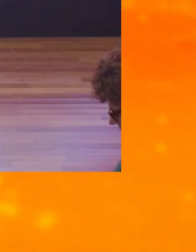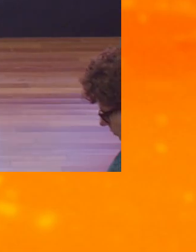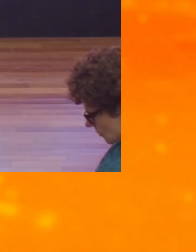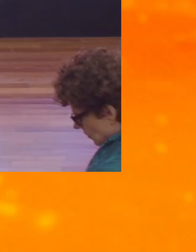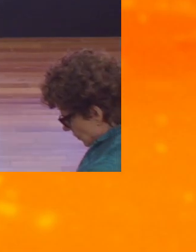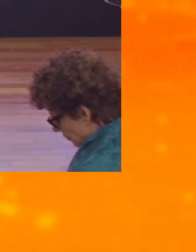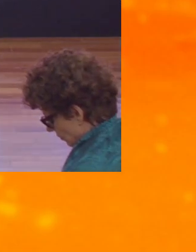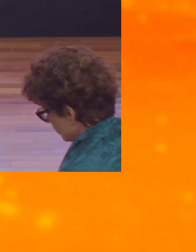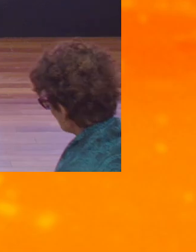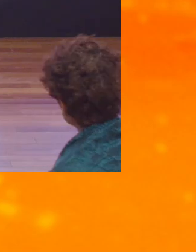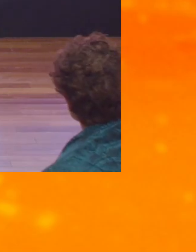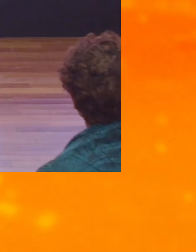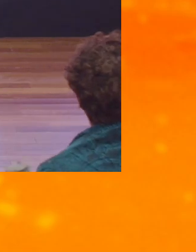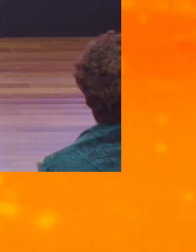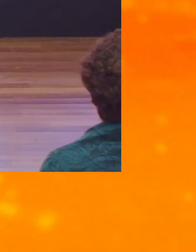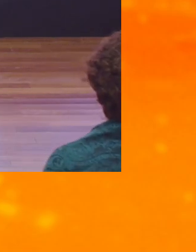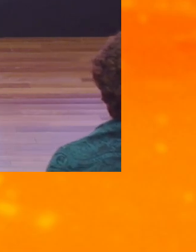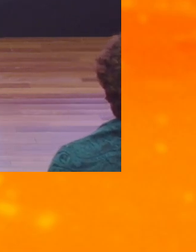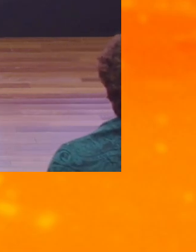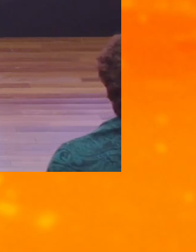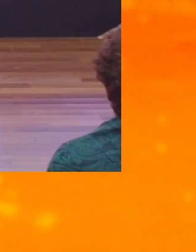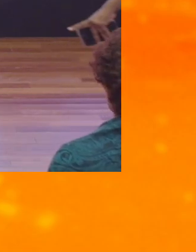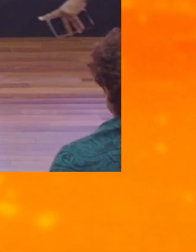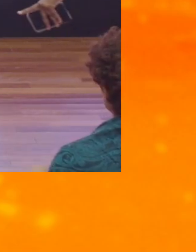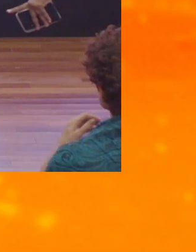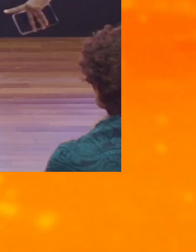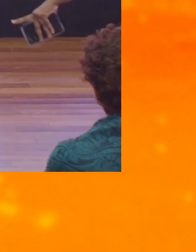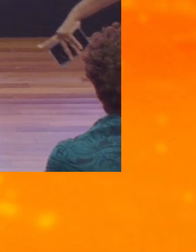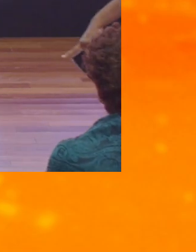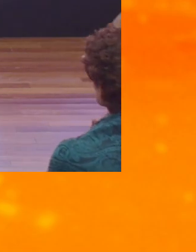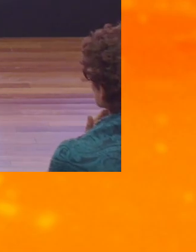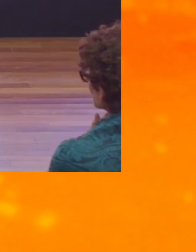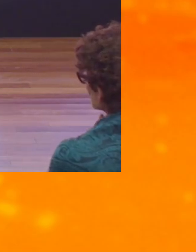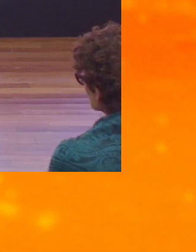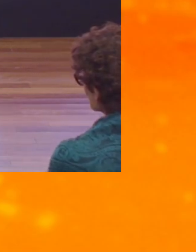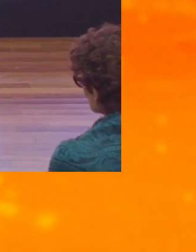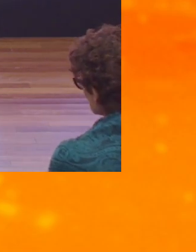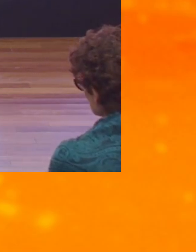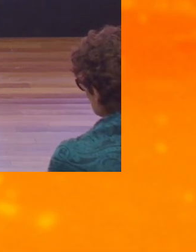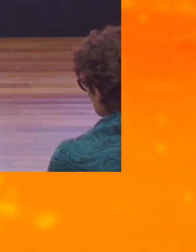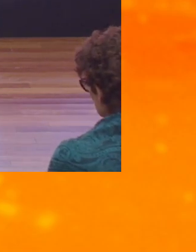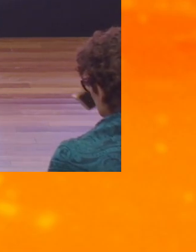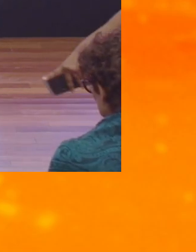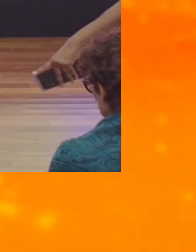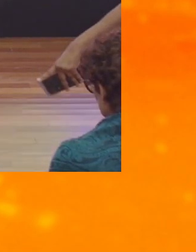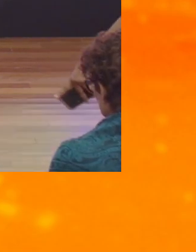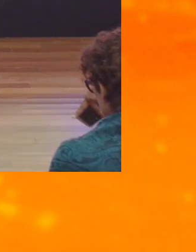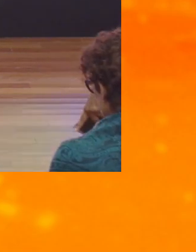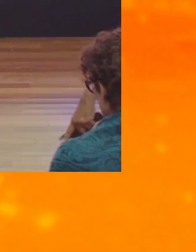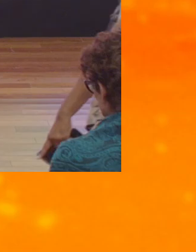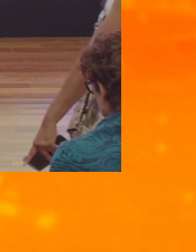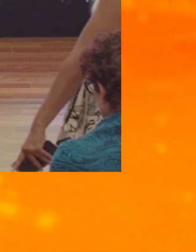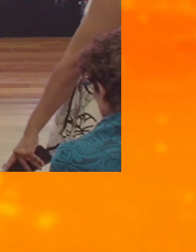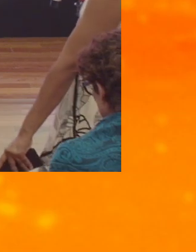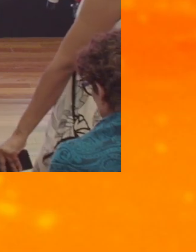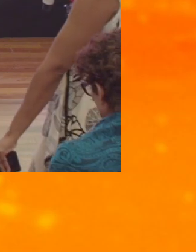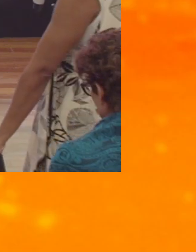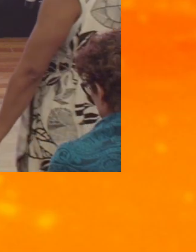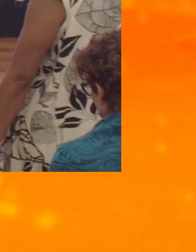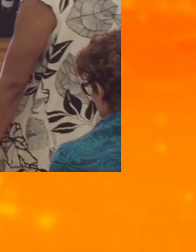Que aí a gente faz daqui para cima que o ângulo fica melhor. Aqui onde elas estão. Aí a gente senta. Vocês podem até sentar aqui em